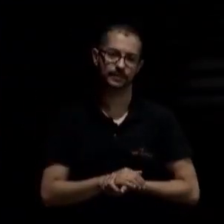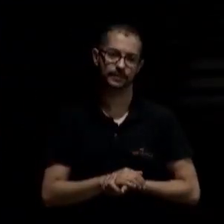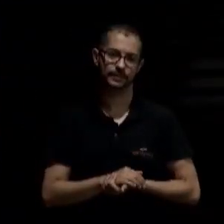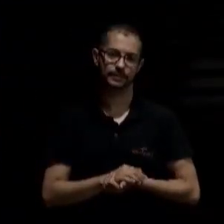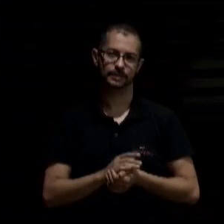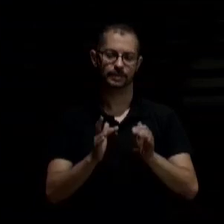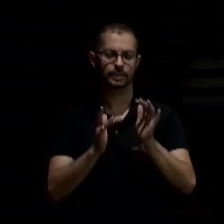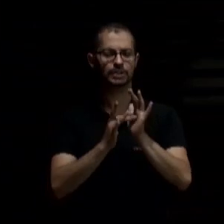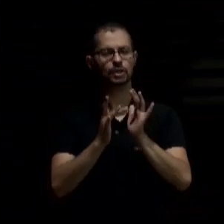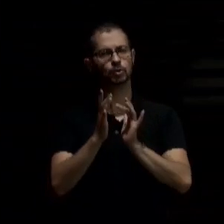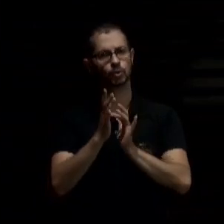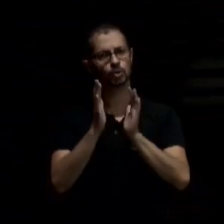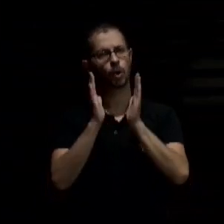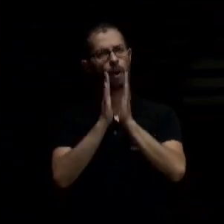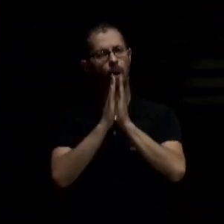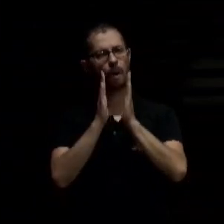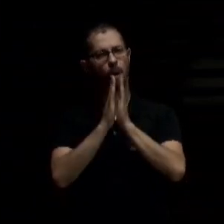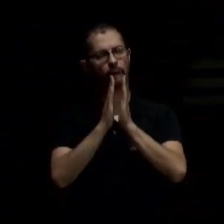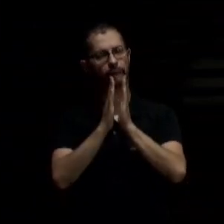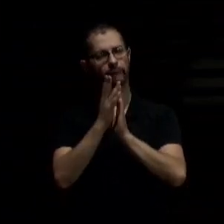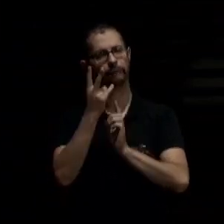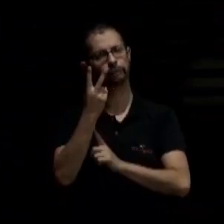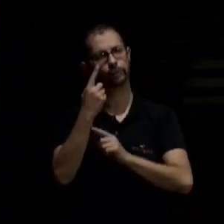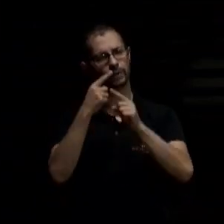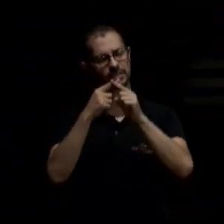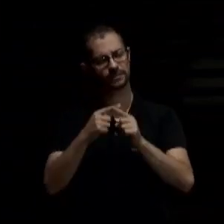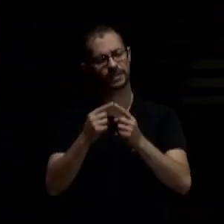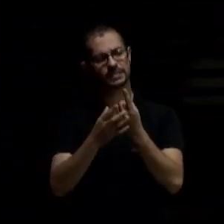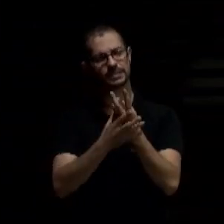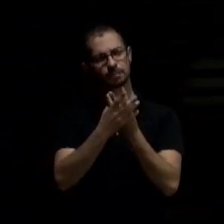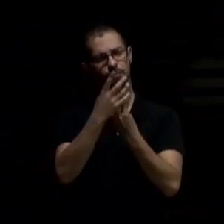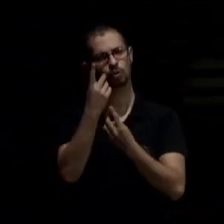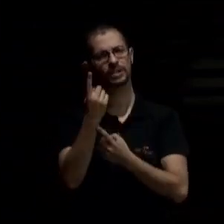Jesus suplica 2 vezes por unidade. Por quê?